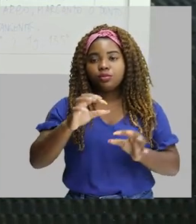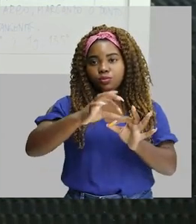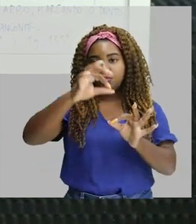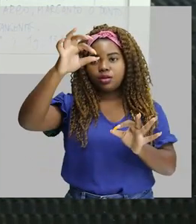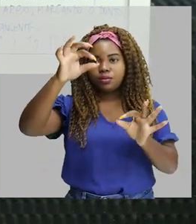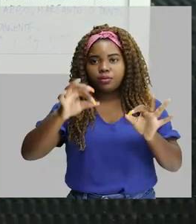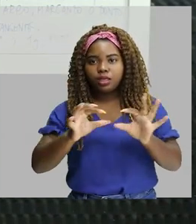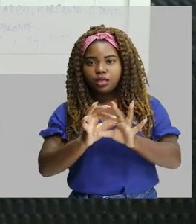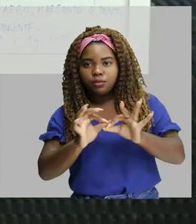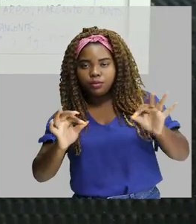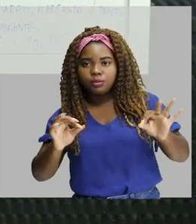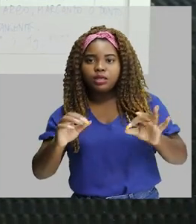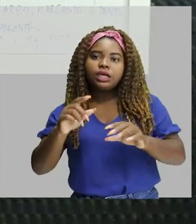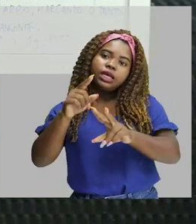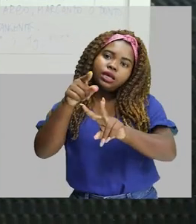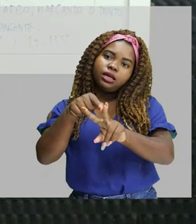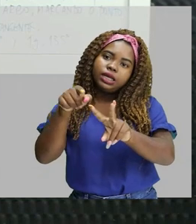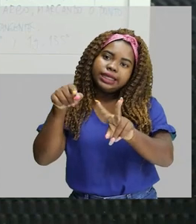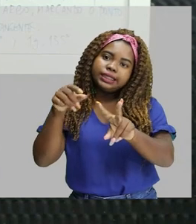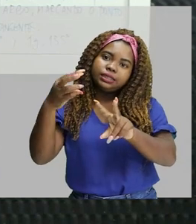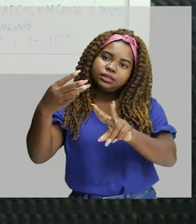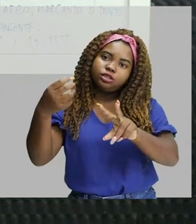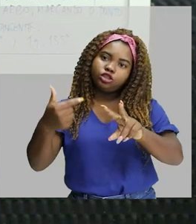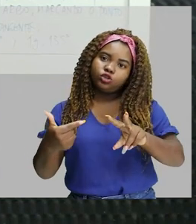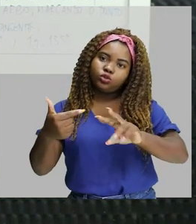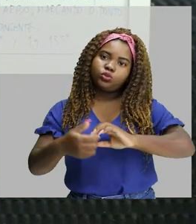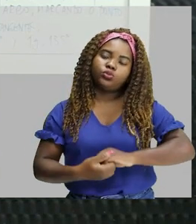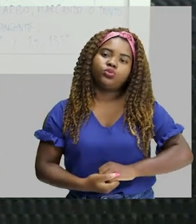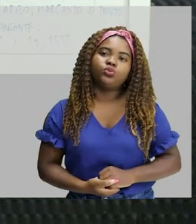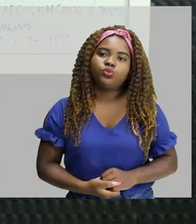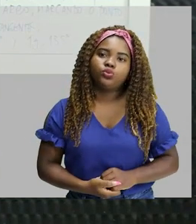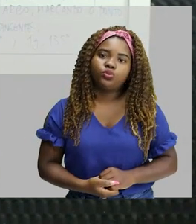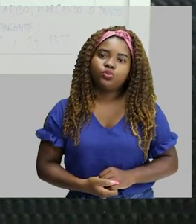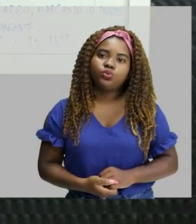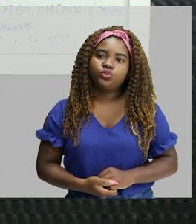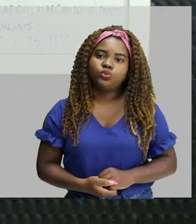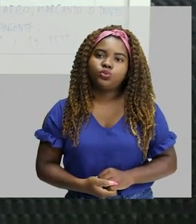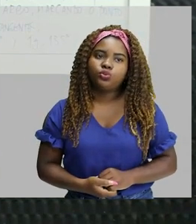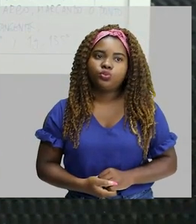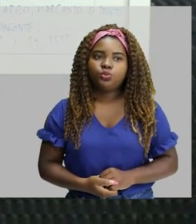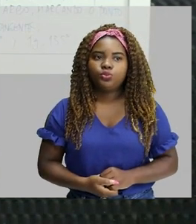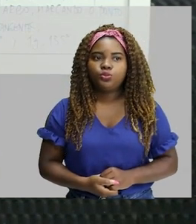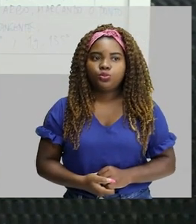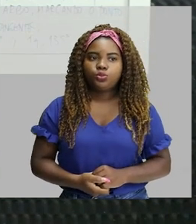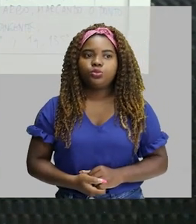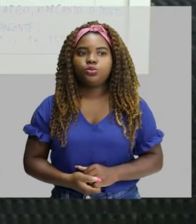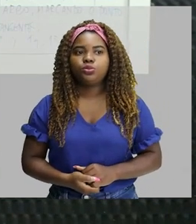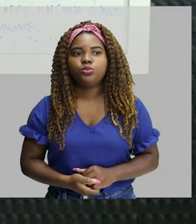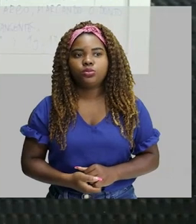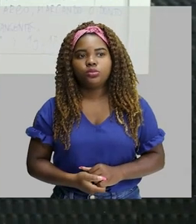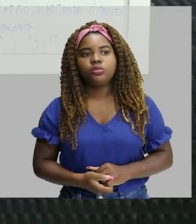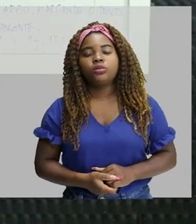então cosseno de 30º ele vale √3 so 2 no caso do